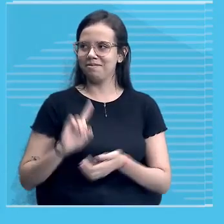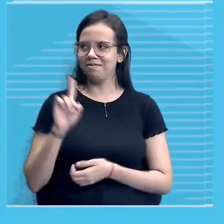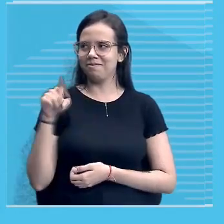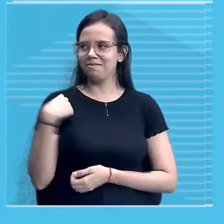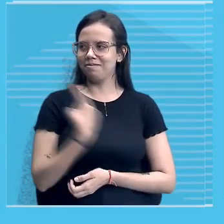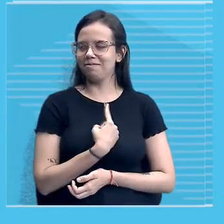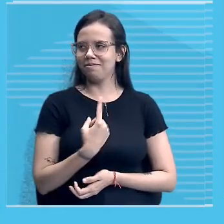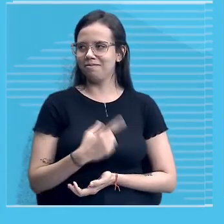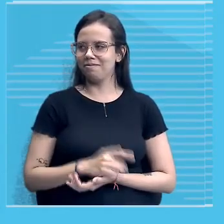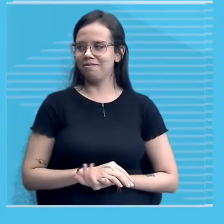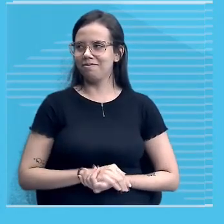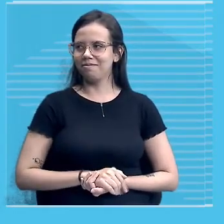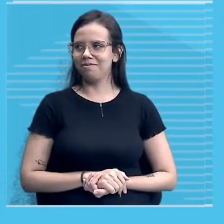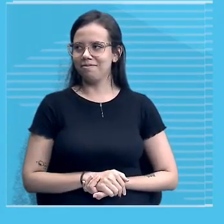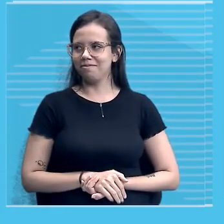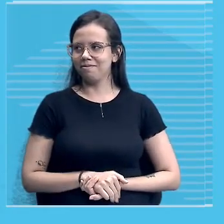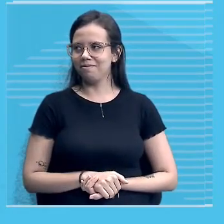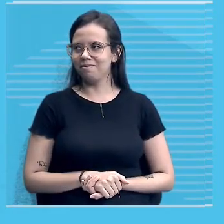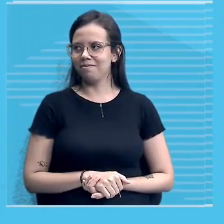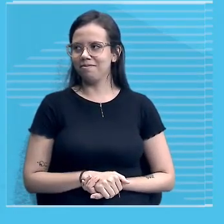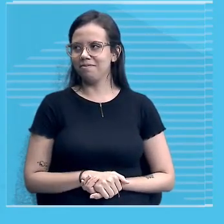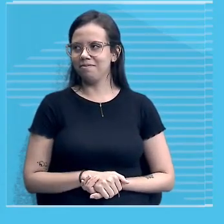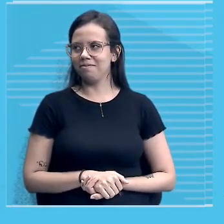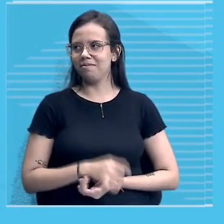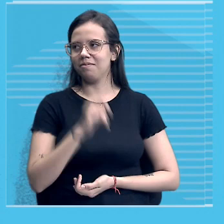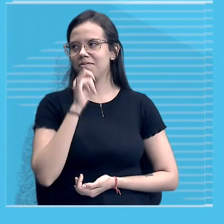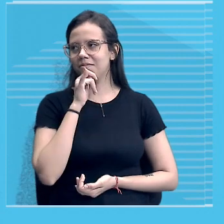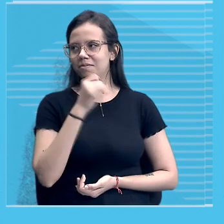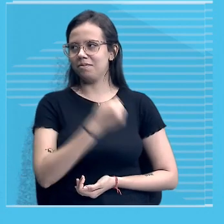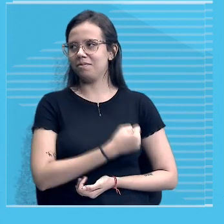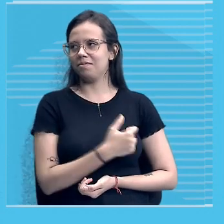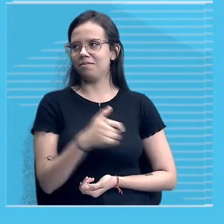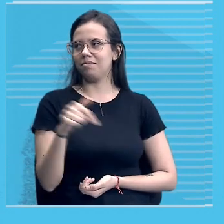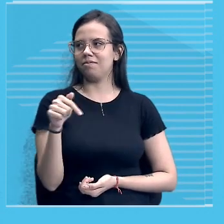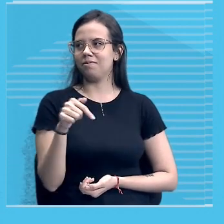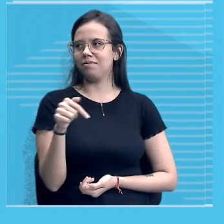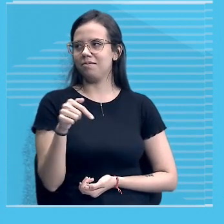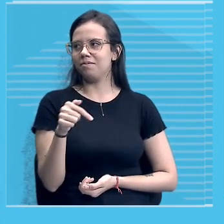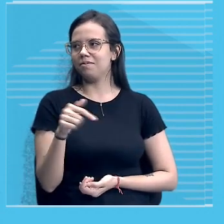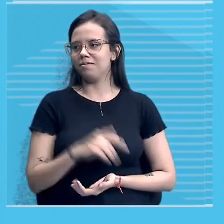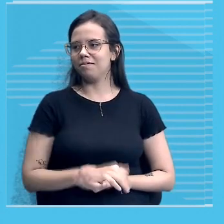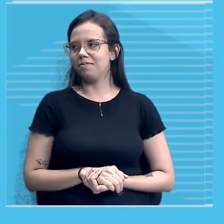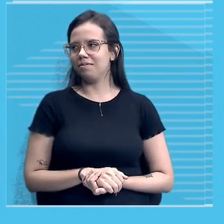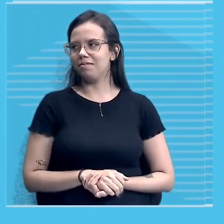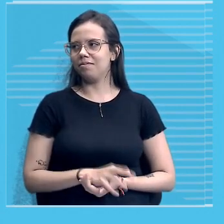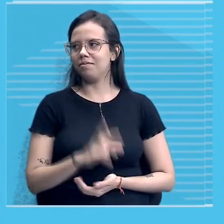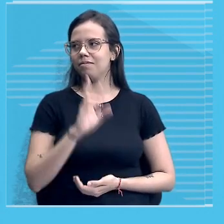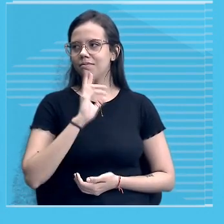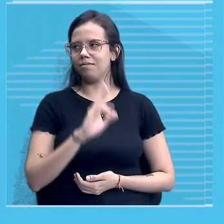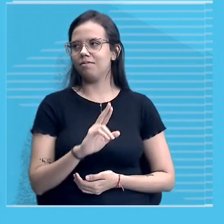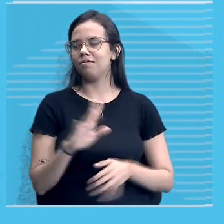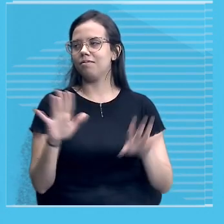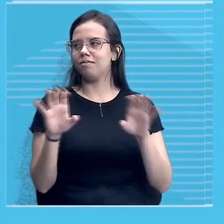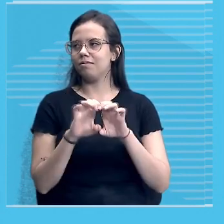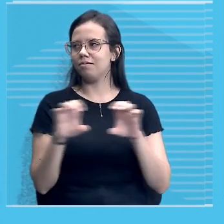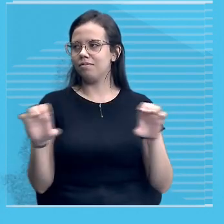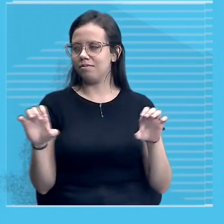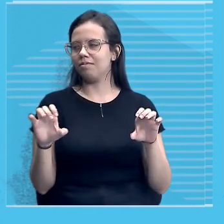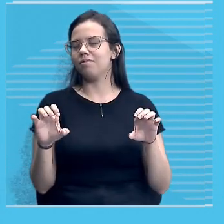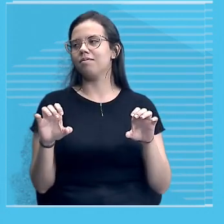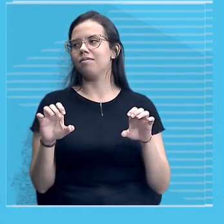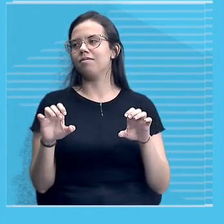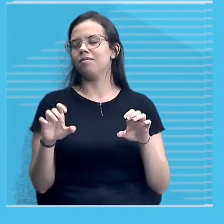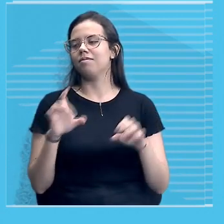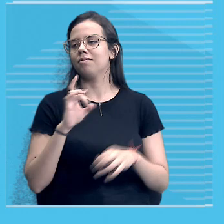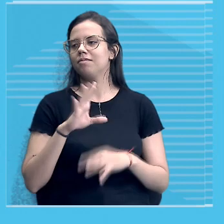Pan e olha aí exemplo número 7 resolva as equações exponenciais a pra gente